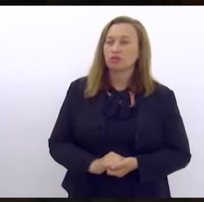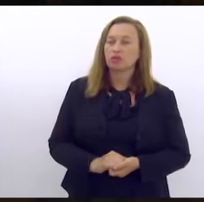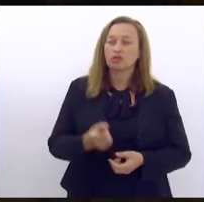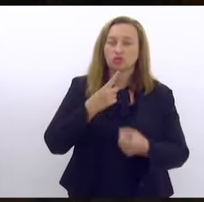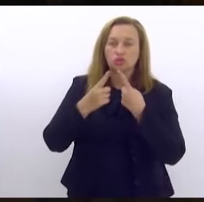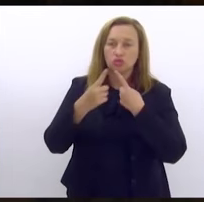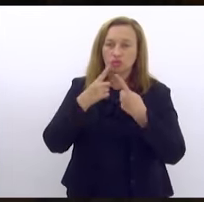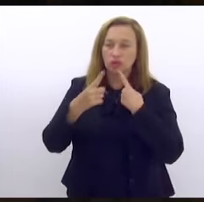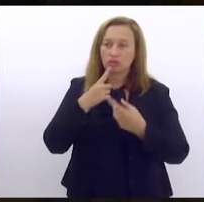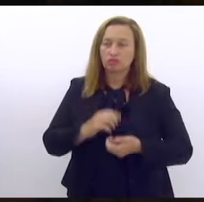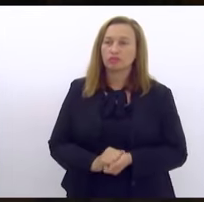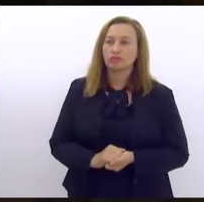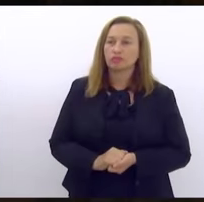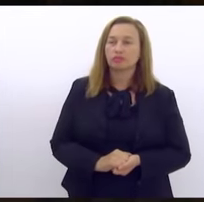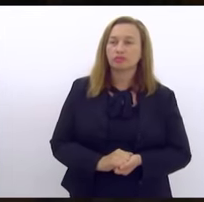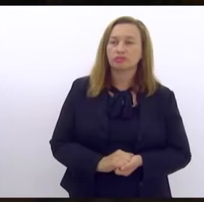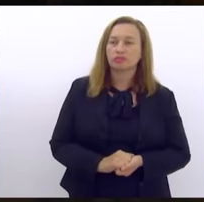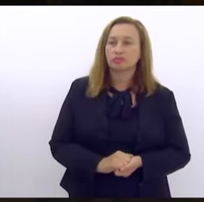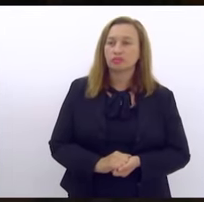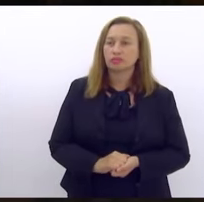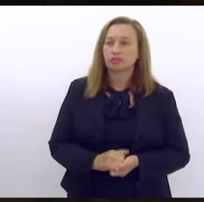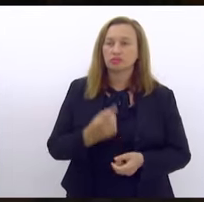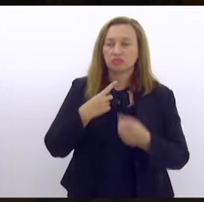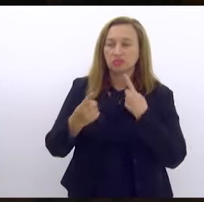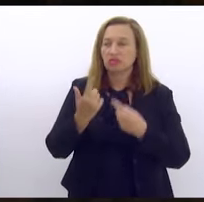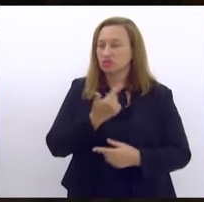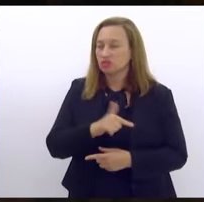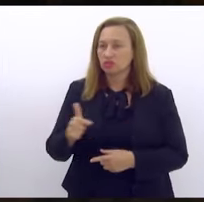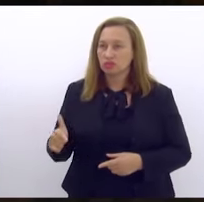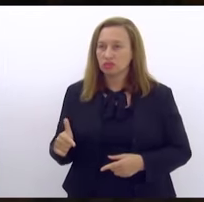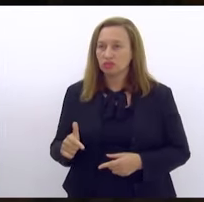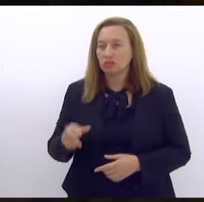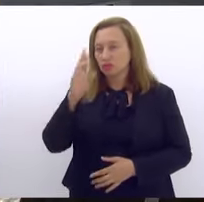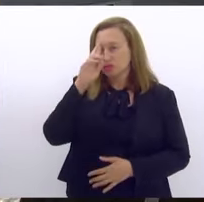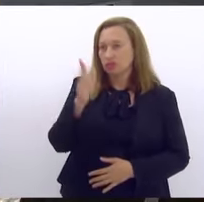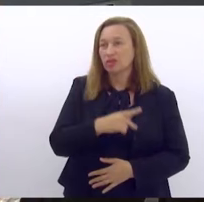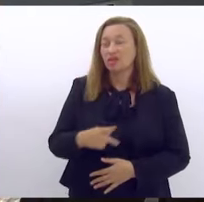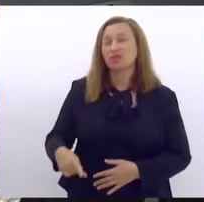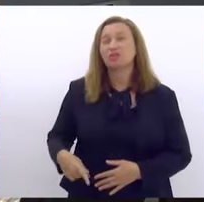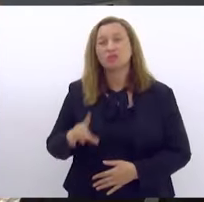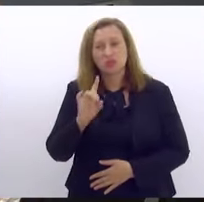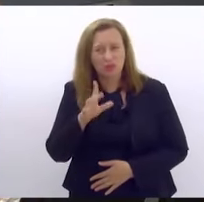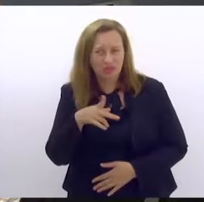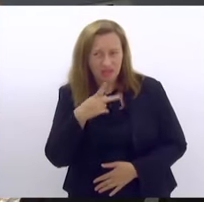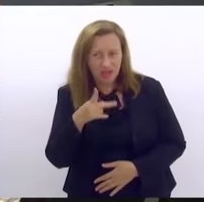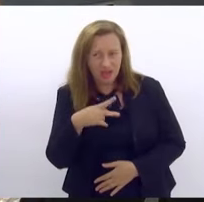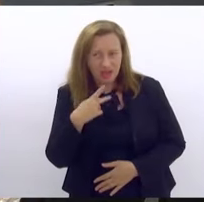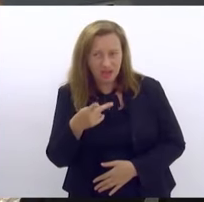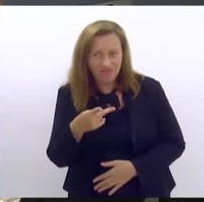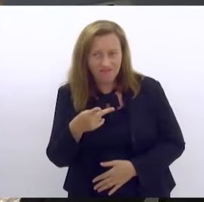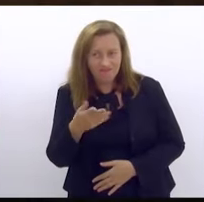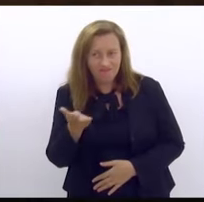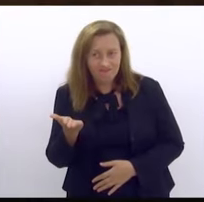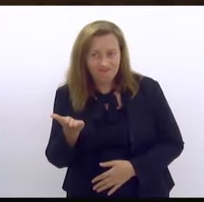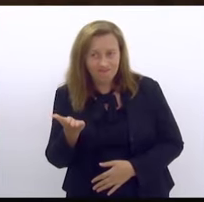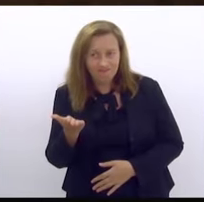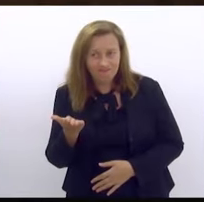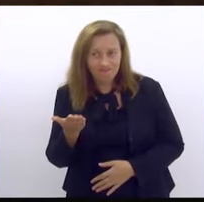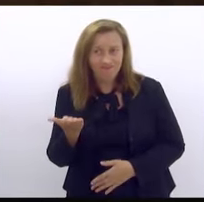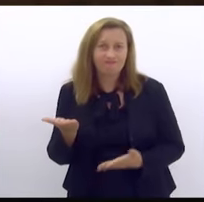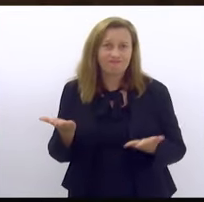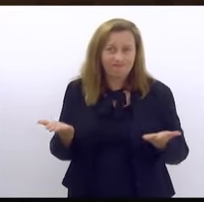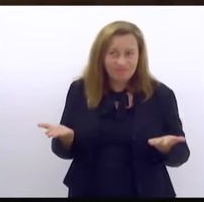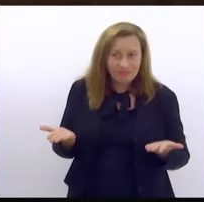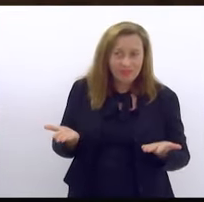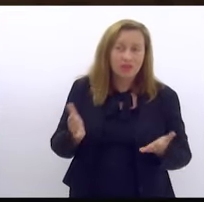Em discussão. Presidente. Não havendo quem queira discutir. Senhor presidente, só para assinalar, a gente, no mínimo, é